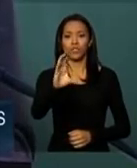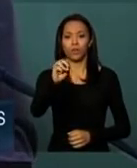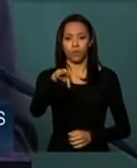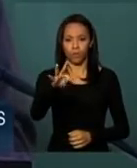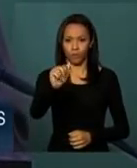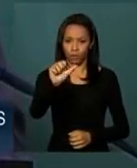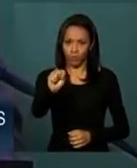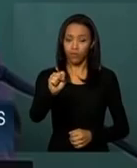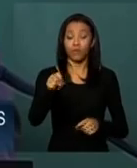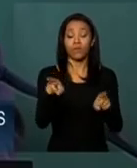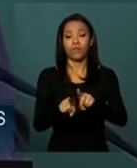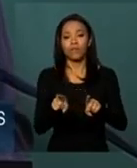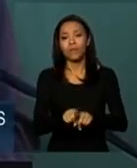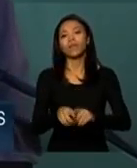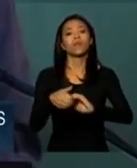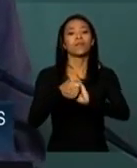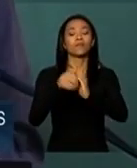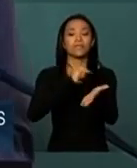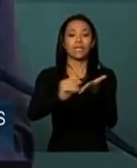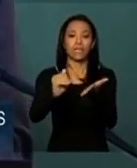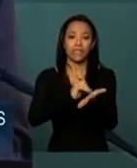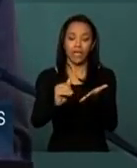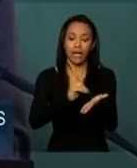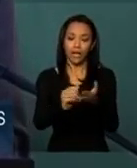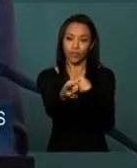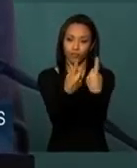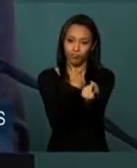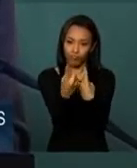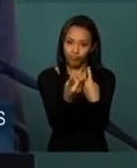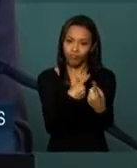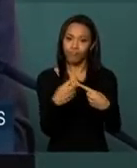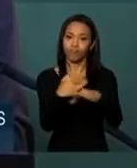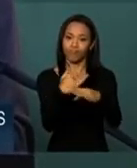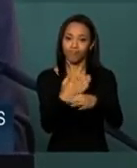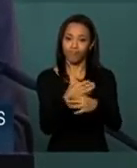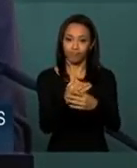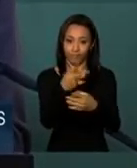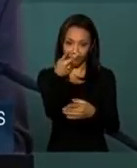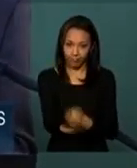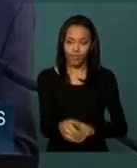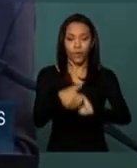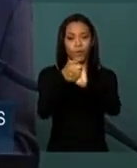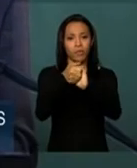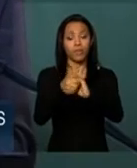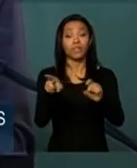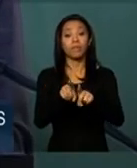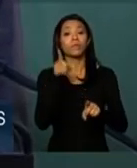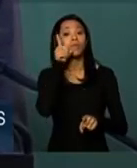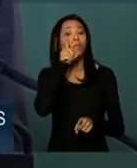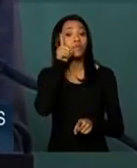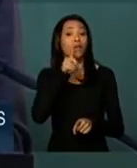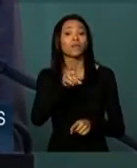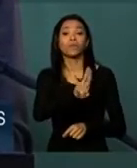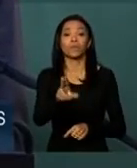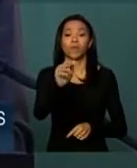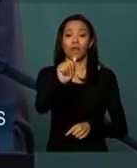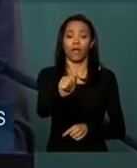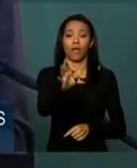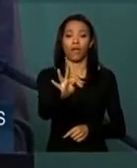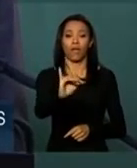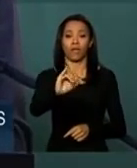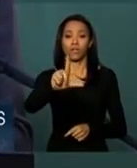Eduardo, secretário de Mobilidade do Ministério das Cidades, cumprimentar o deputado Atla Lira, deputado federal